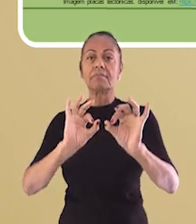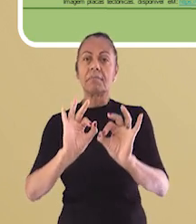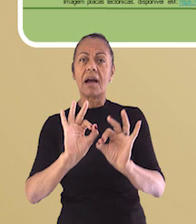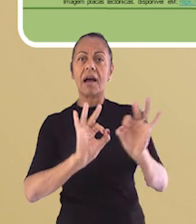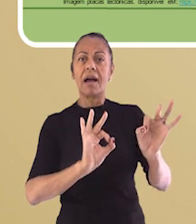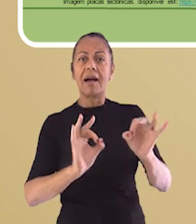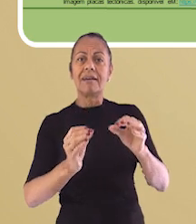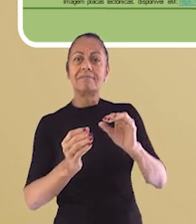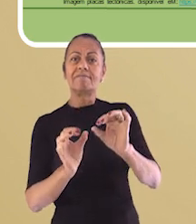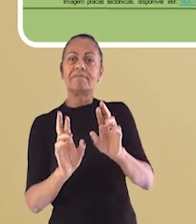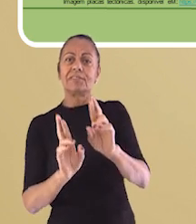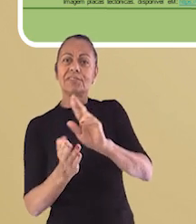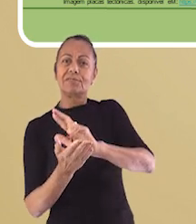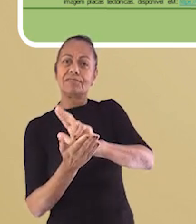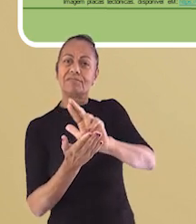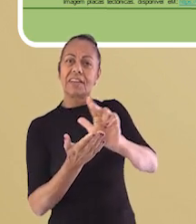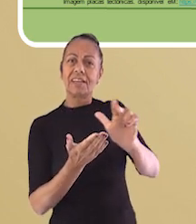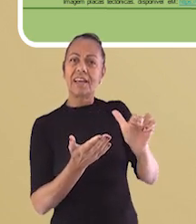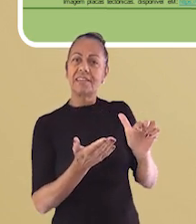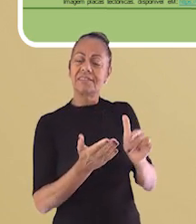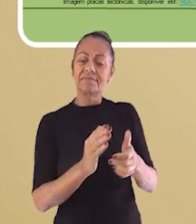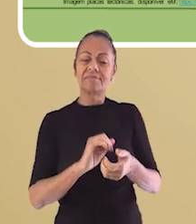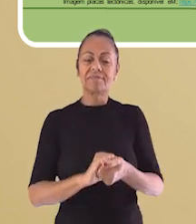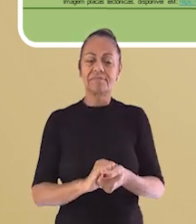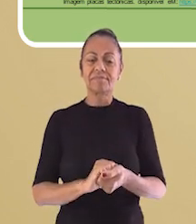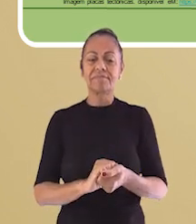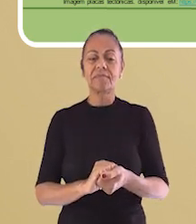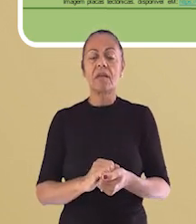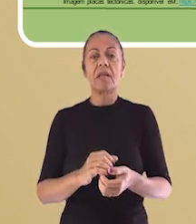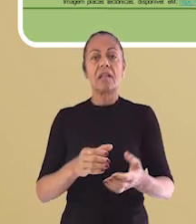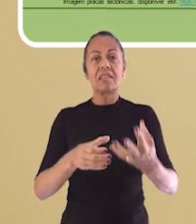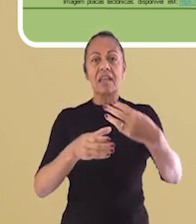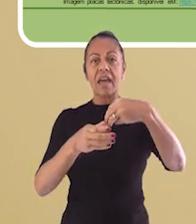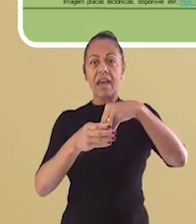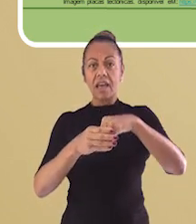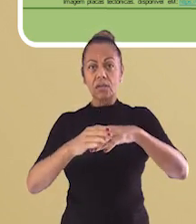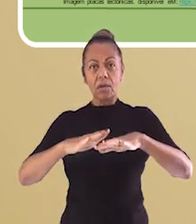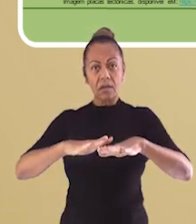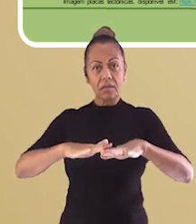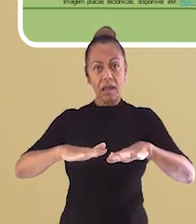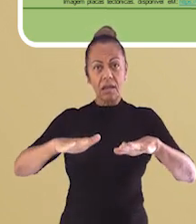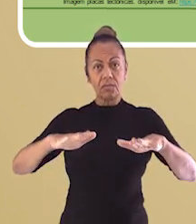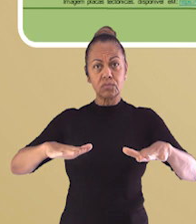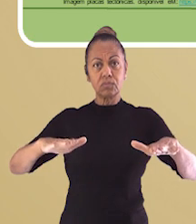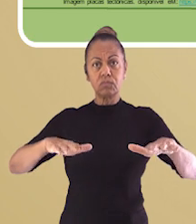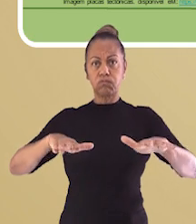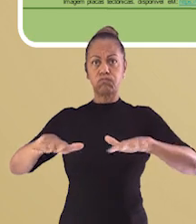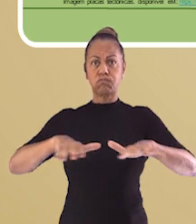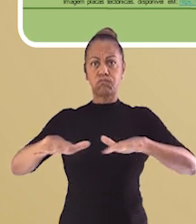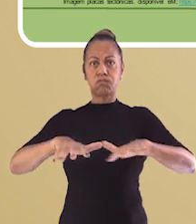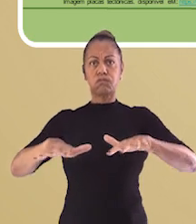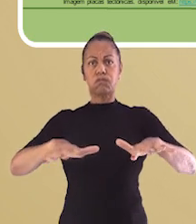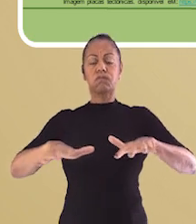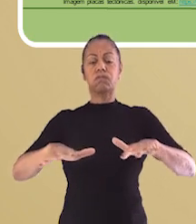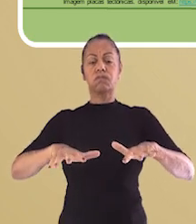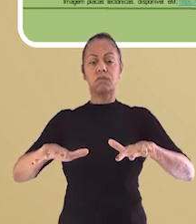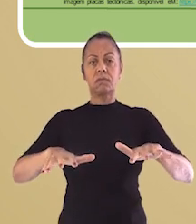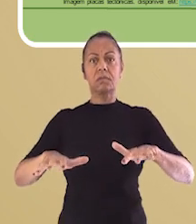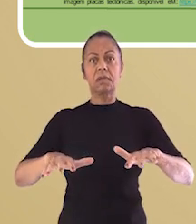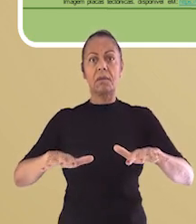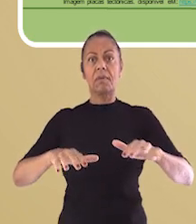que moldam a paisagem e os relevos. Os internos temos como exemplos terremotos